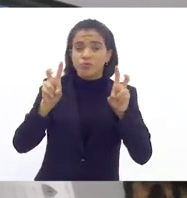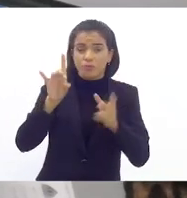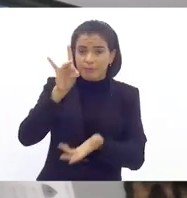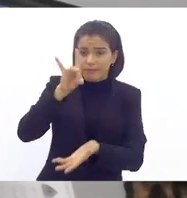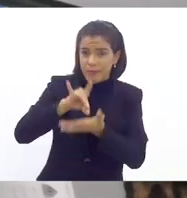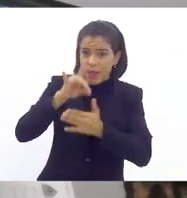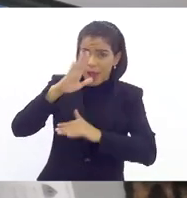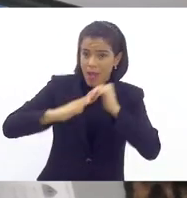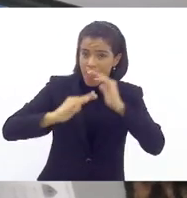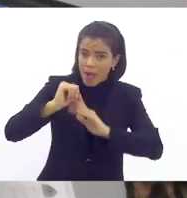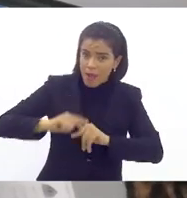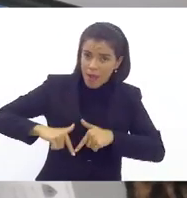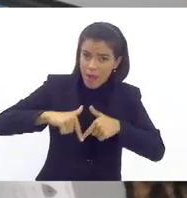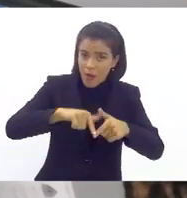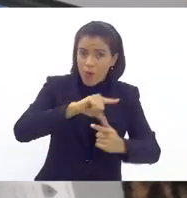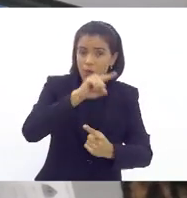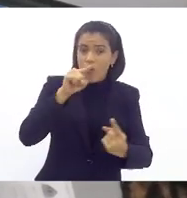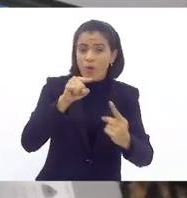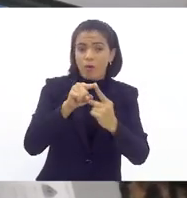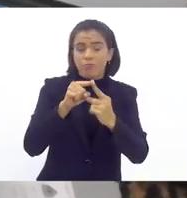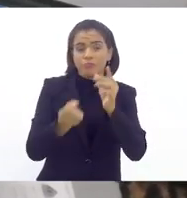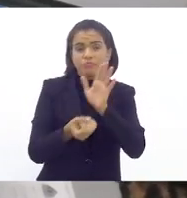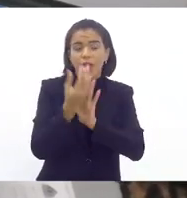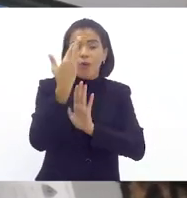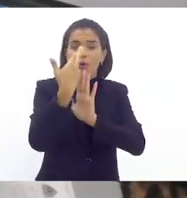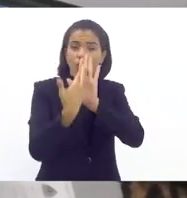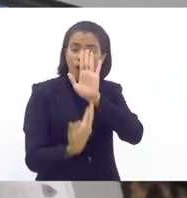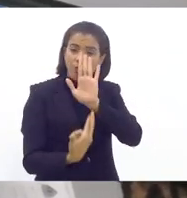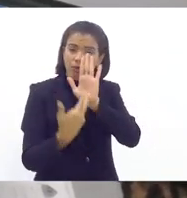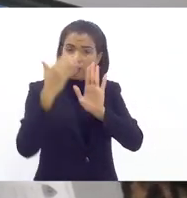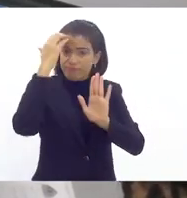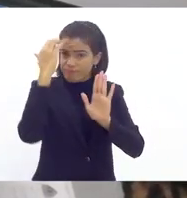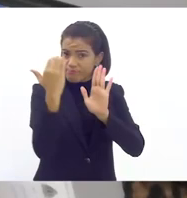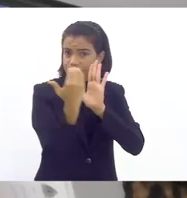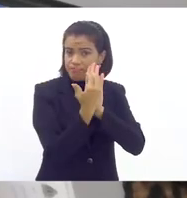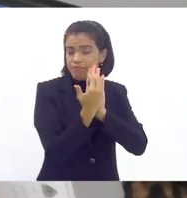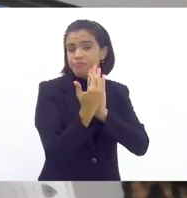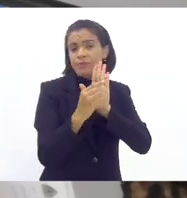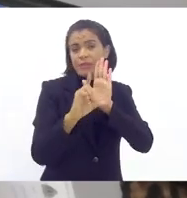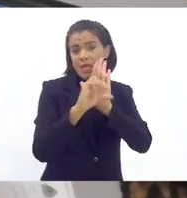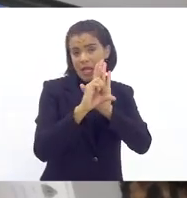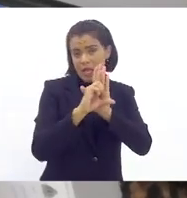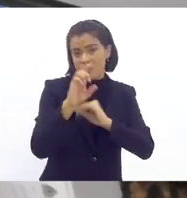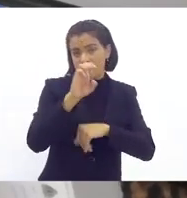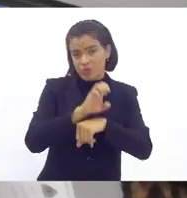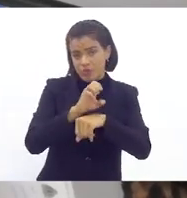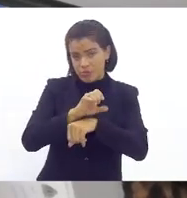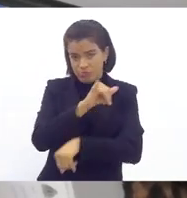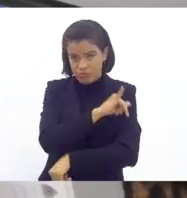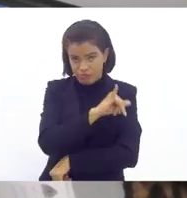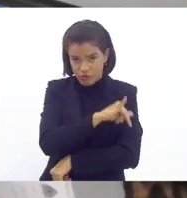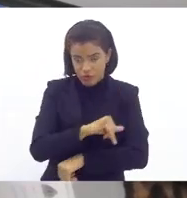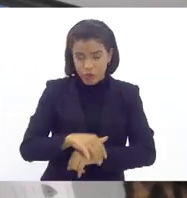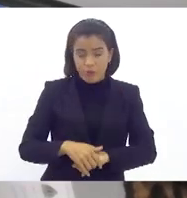aplicação da lei com o objetivo de construir um relatório de cumprimento da lei no Estado do Rio de Janeiro.